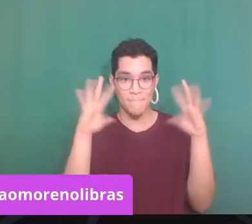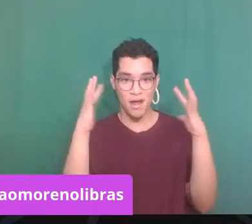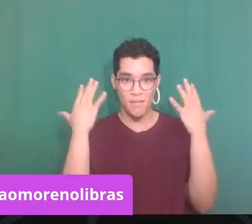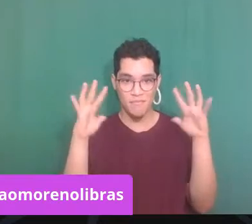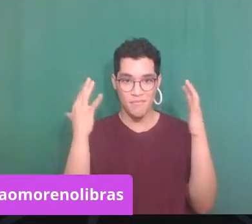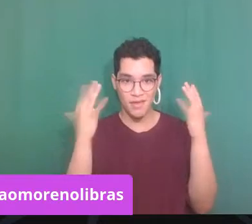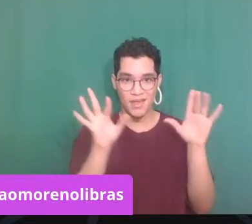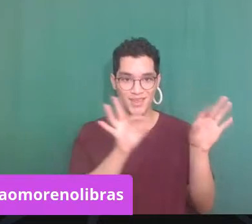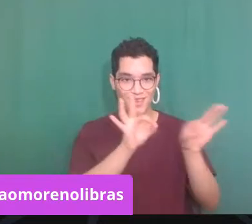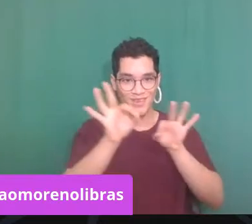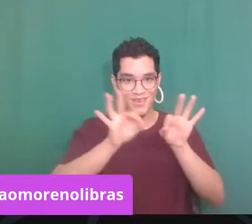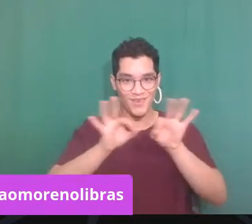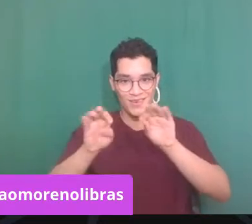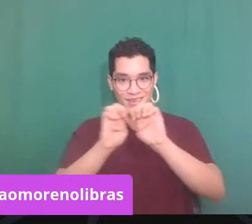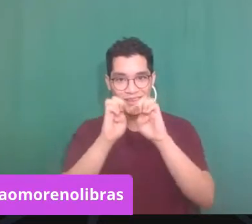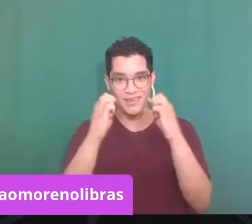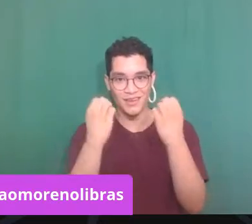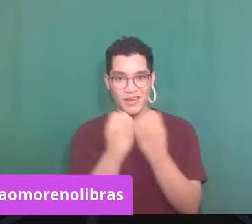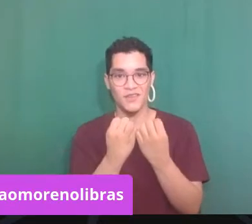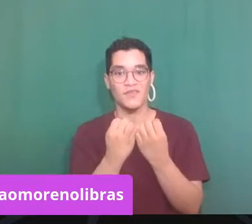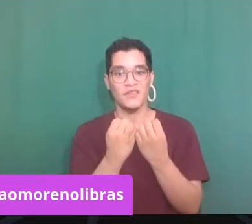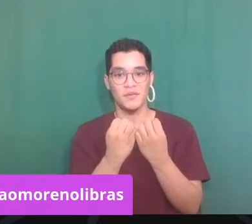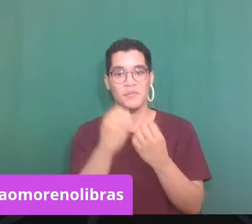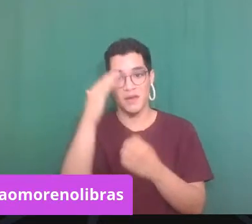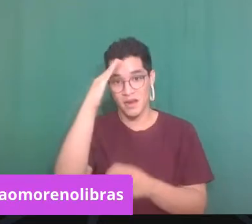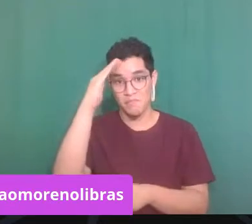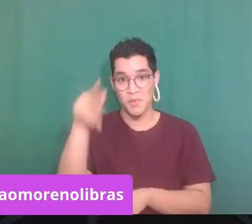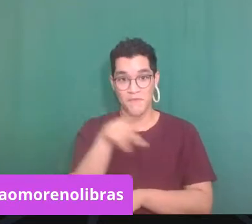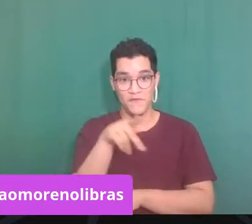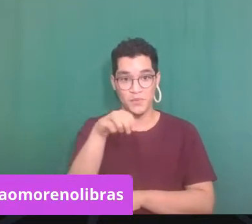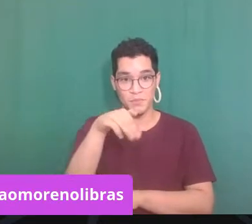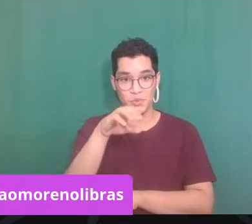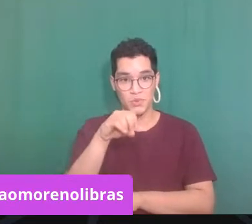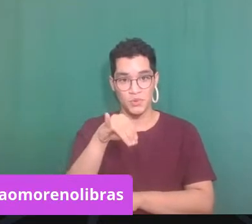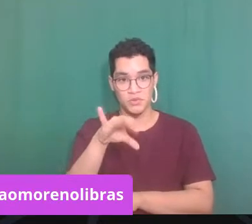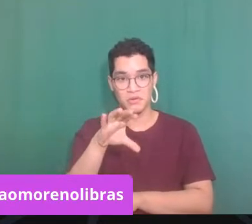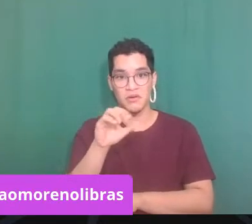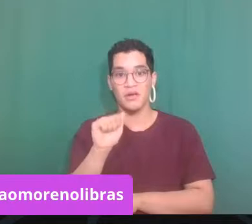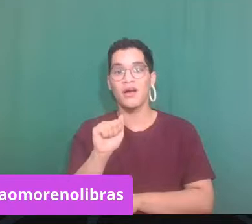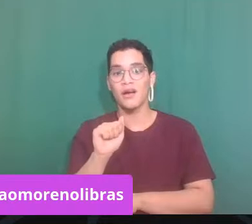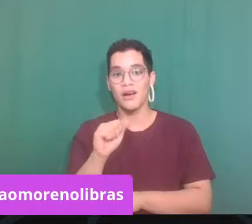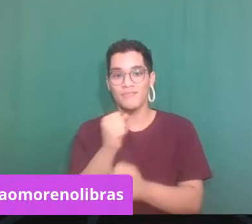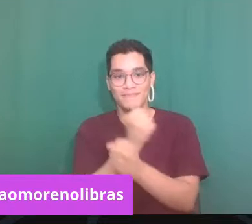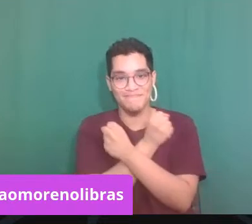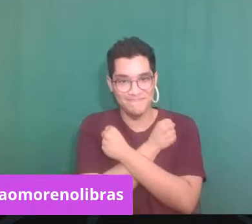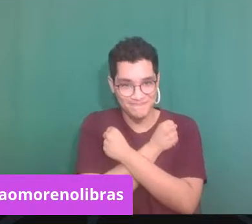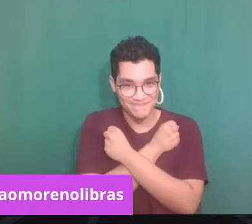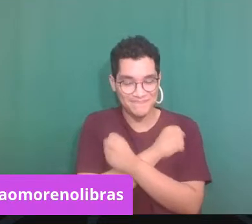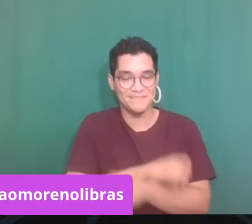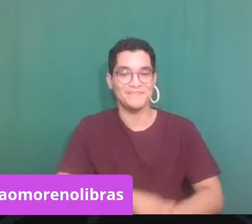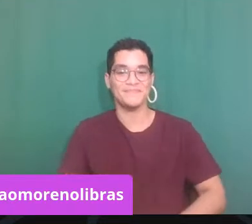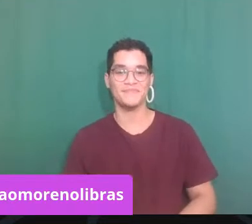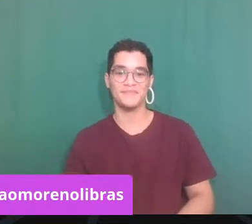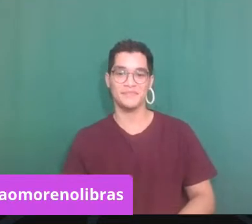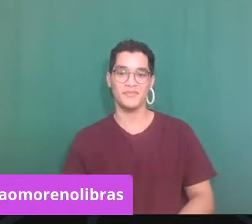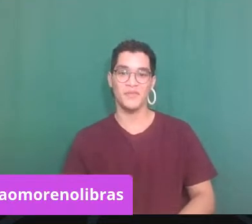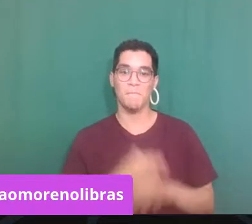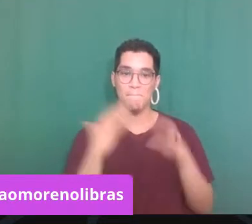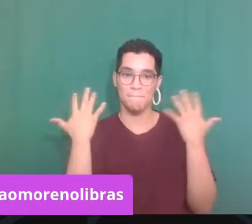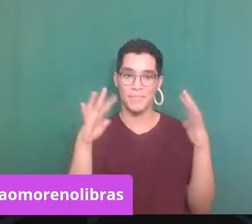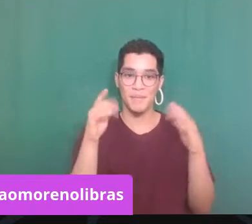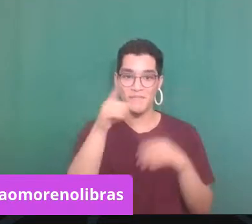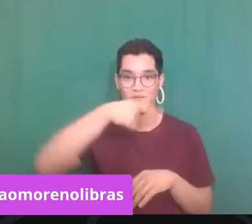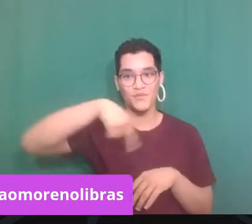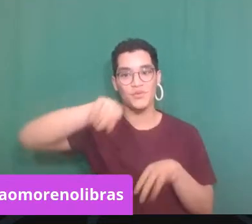organização do evento, também a professora Mônica, deixo meu abraço, ela também, né, estão de parabéns pela organização,